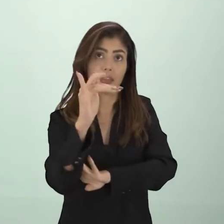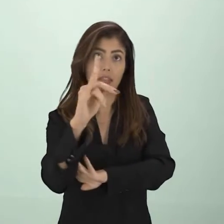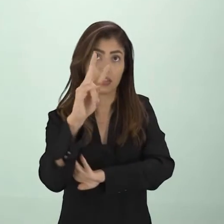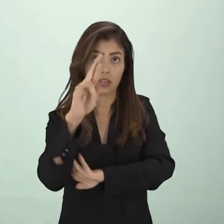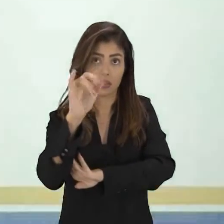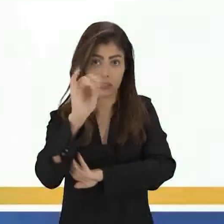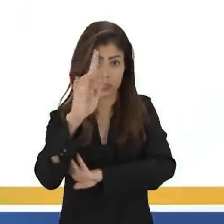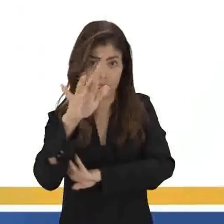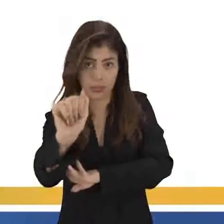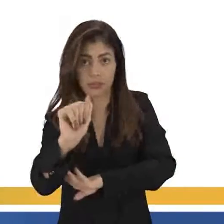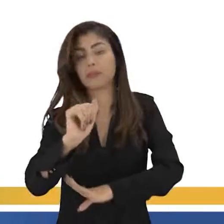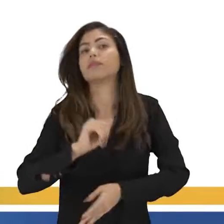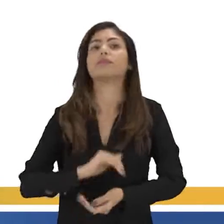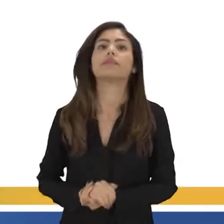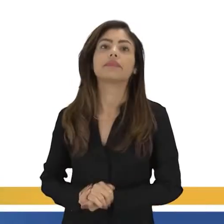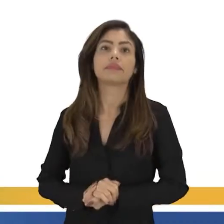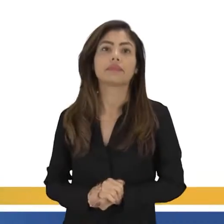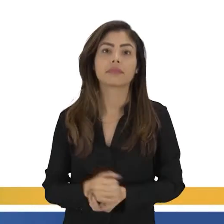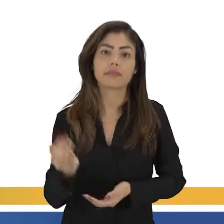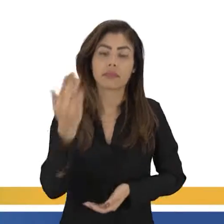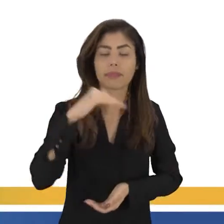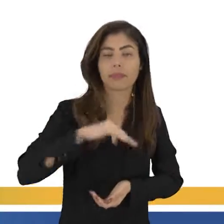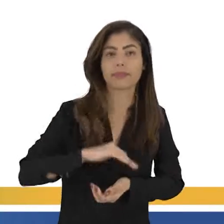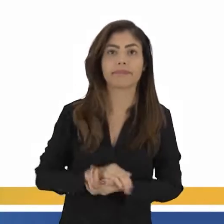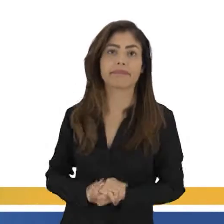ok? Vamos lá.